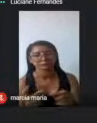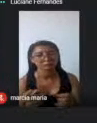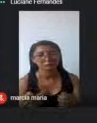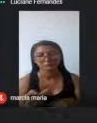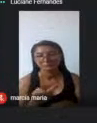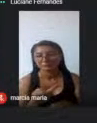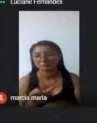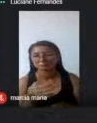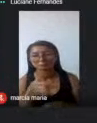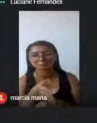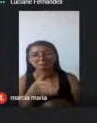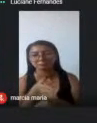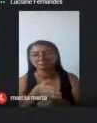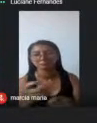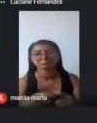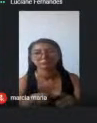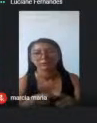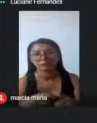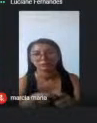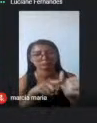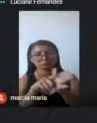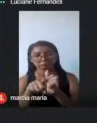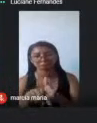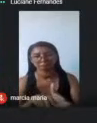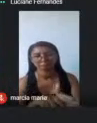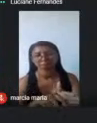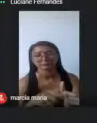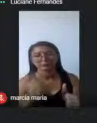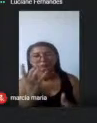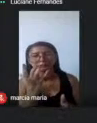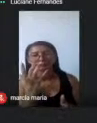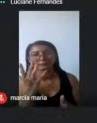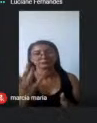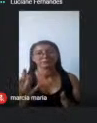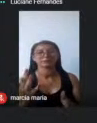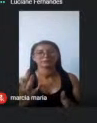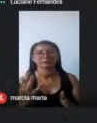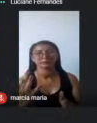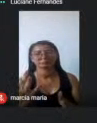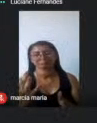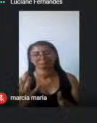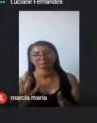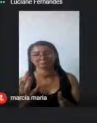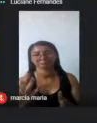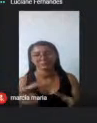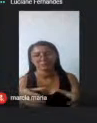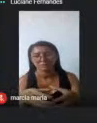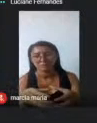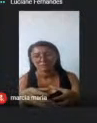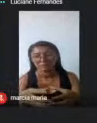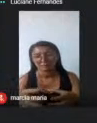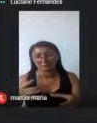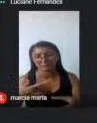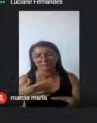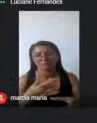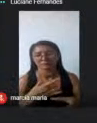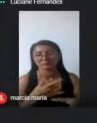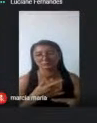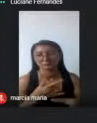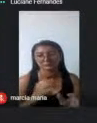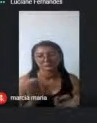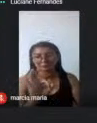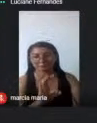diagnóstico adequado, porque facilita até o manejo clínico da própria equipe de saúde para poder fazer um